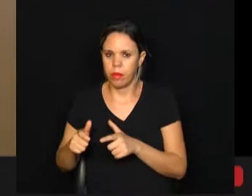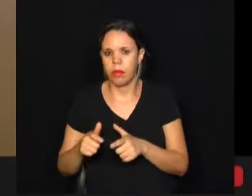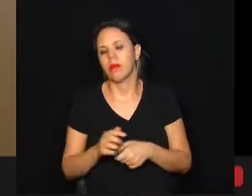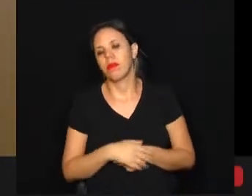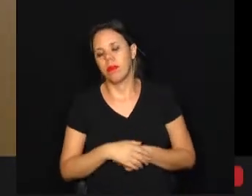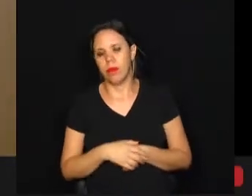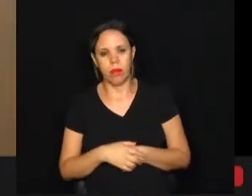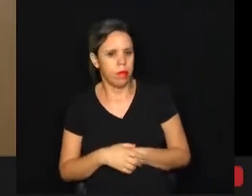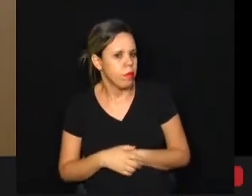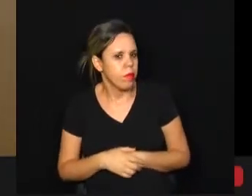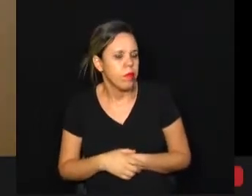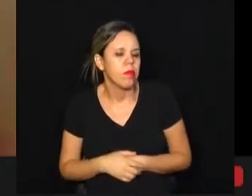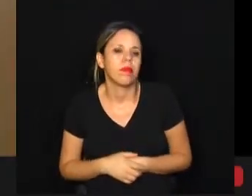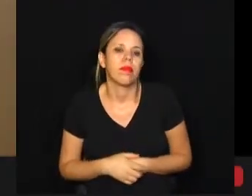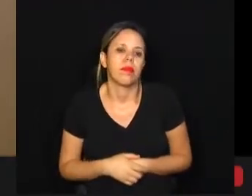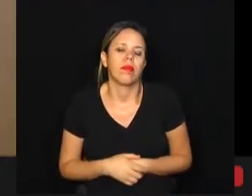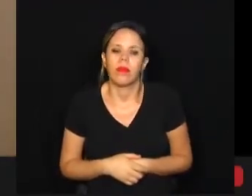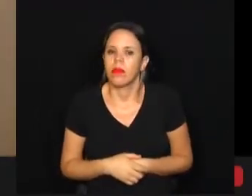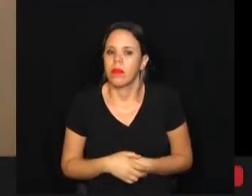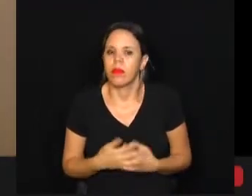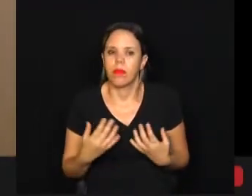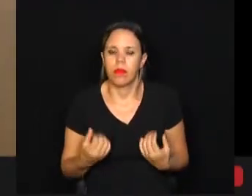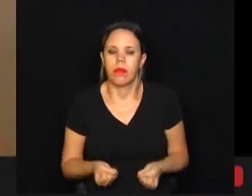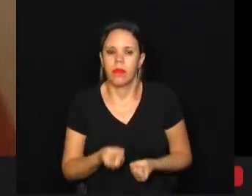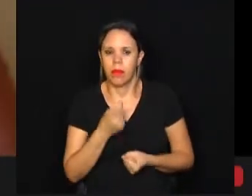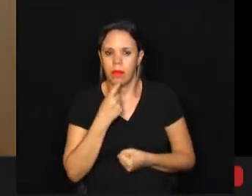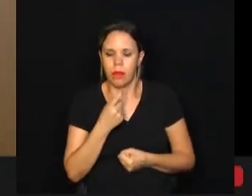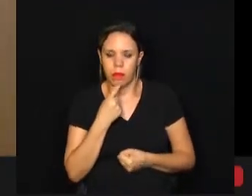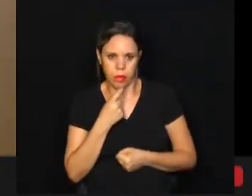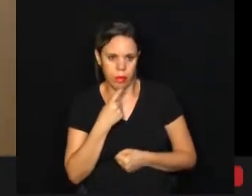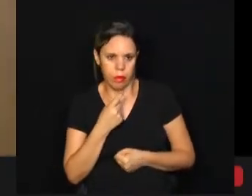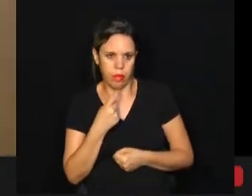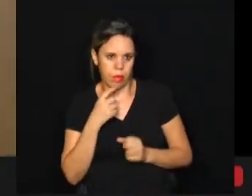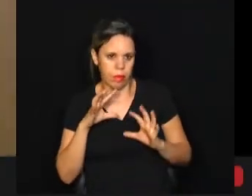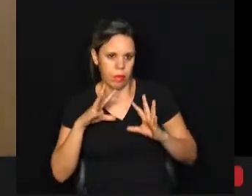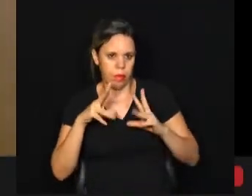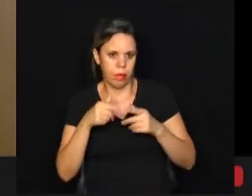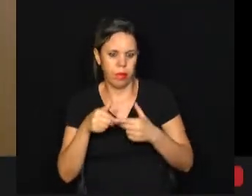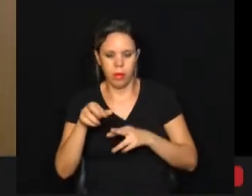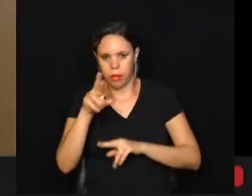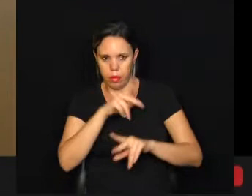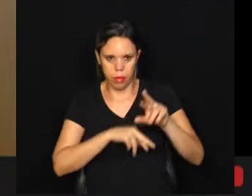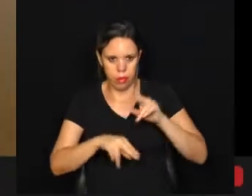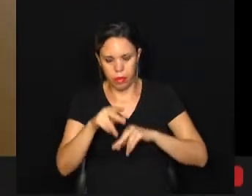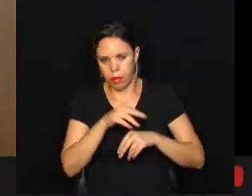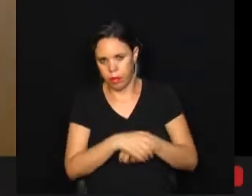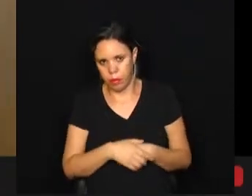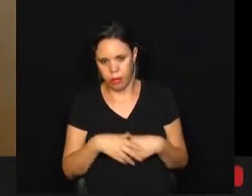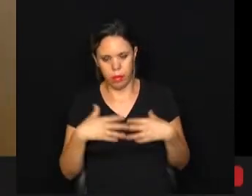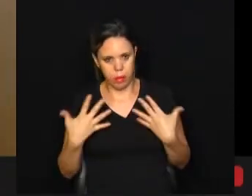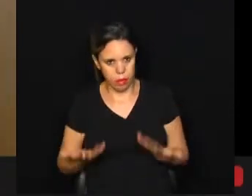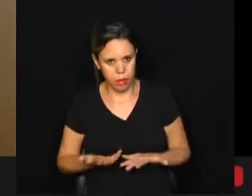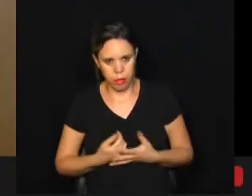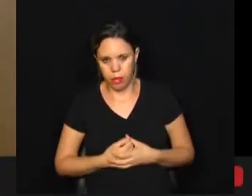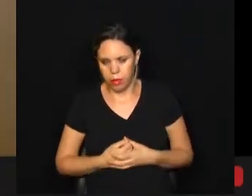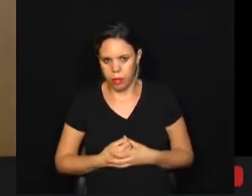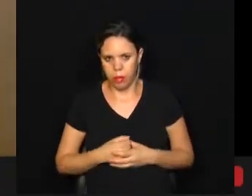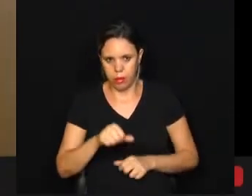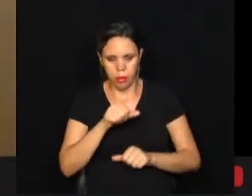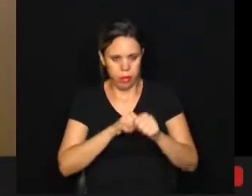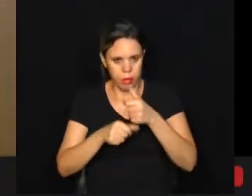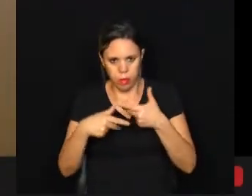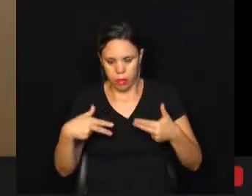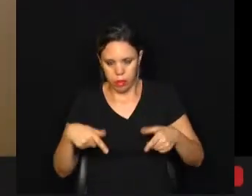abarquem a Campinas que nós vivemos com toda a sua diversidade, né? Com toda a sua